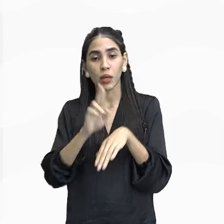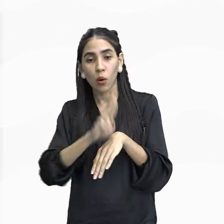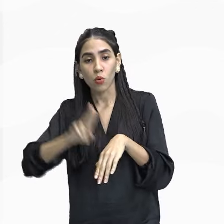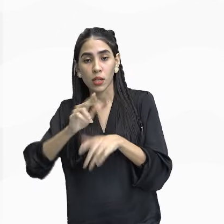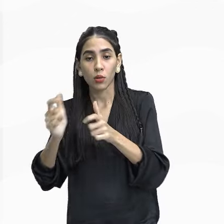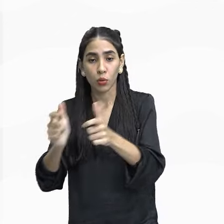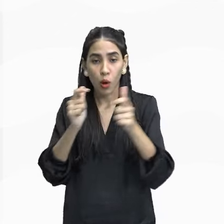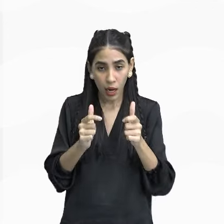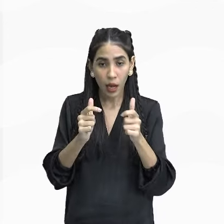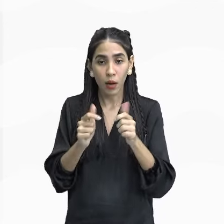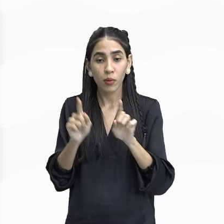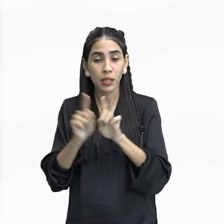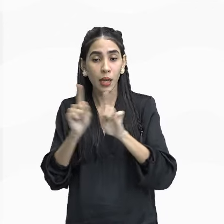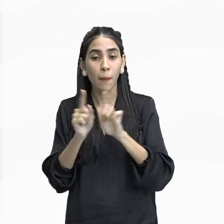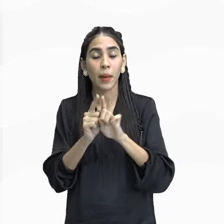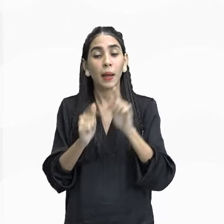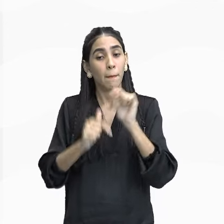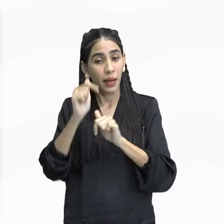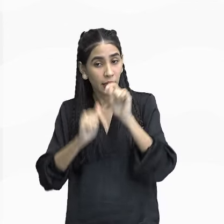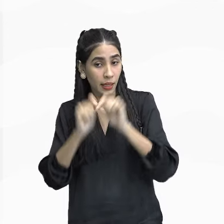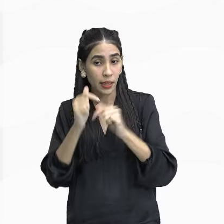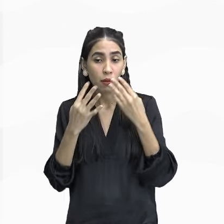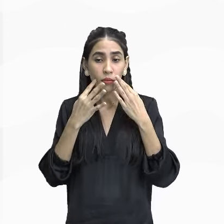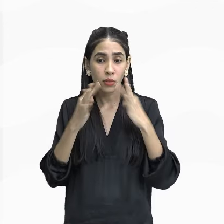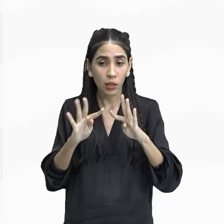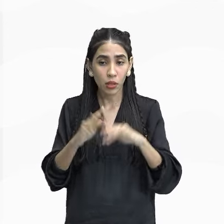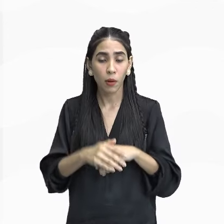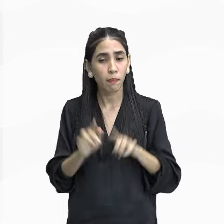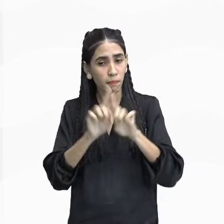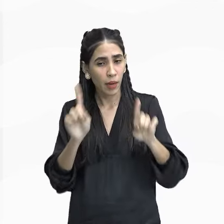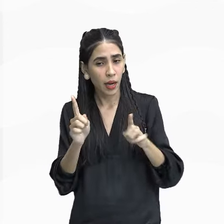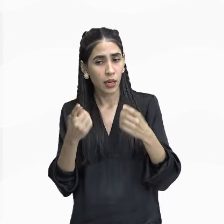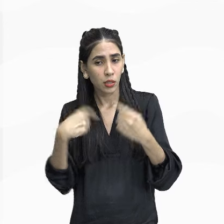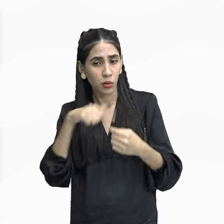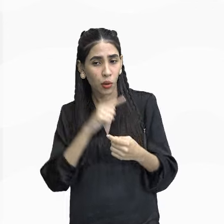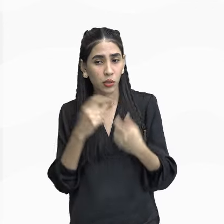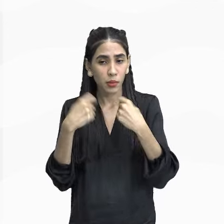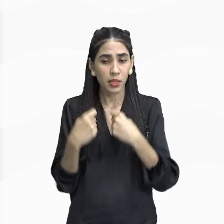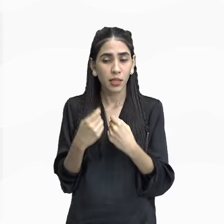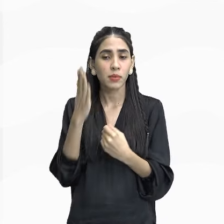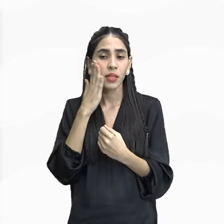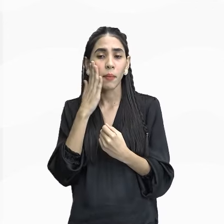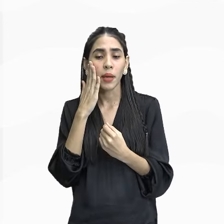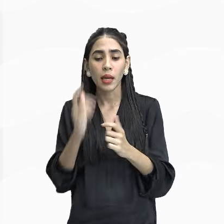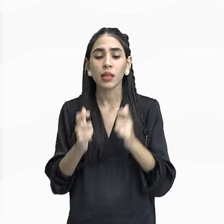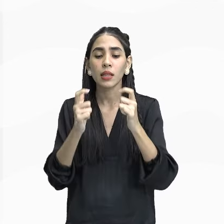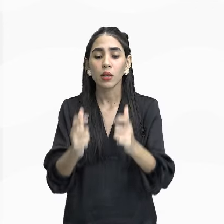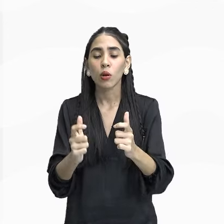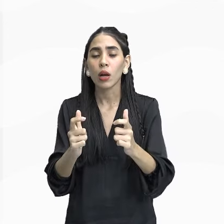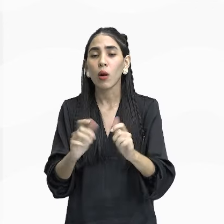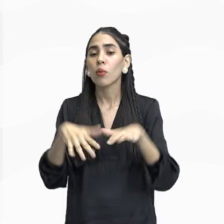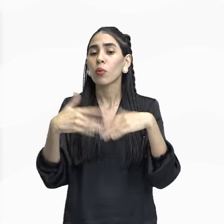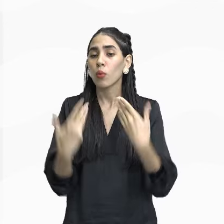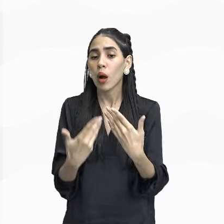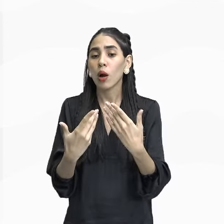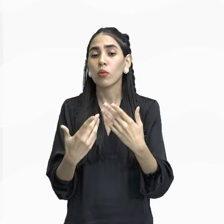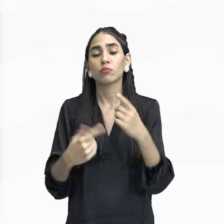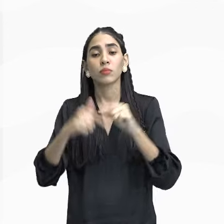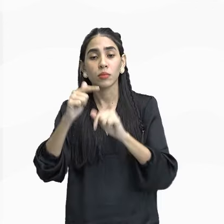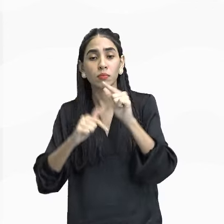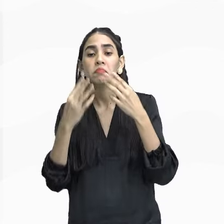recursos naturais. Mas a gente também tem que saber ali o que são esses territórios, esses recursos naturais, né? E isso vem através